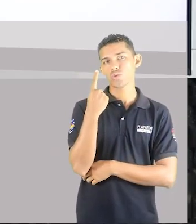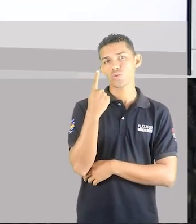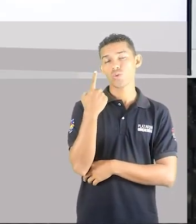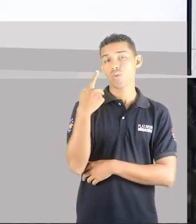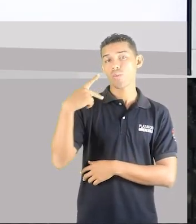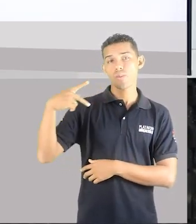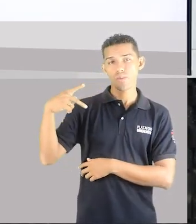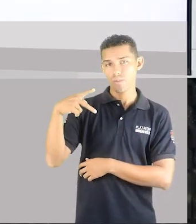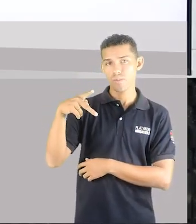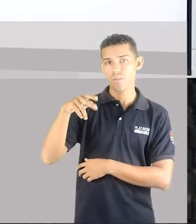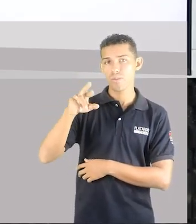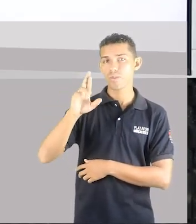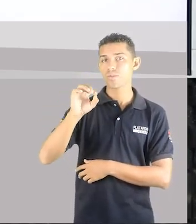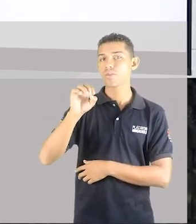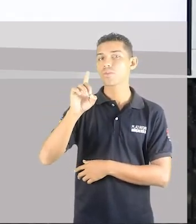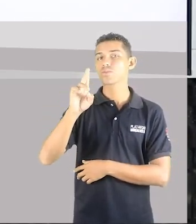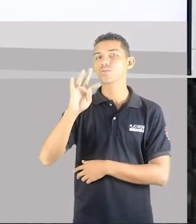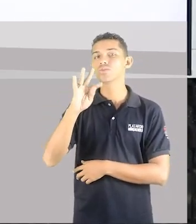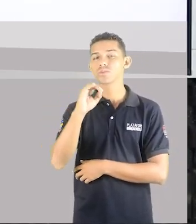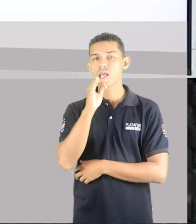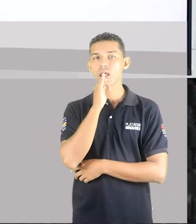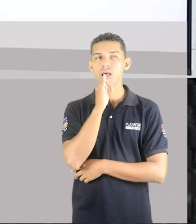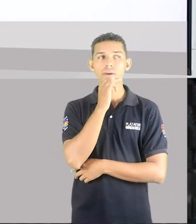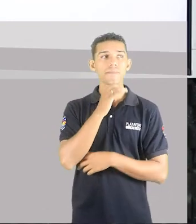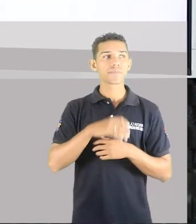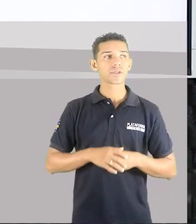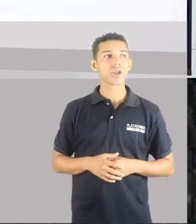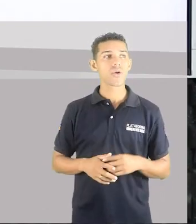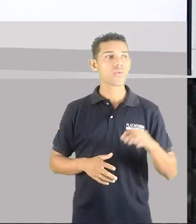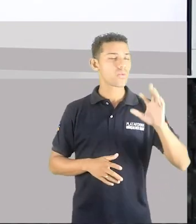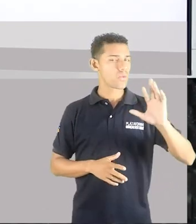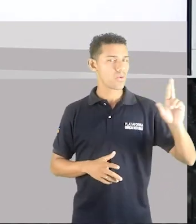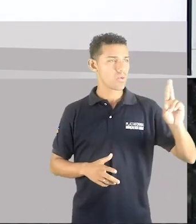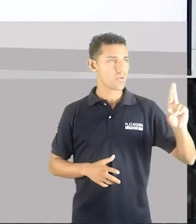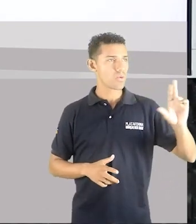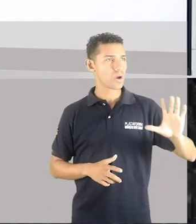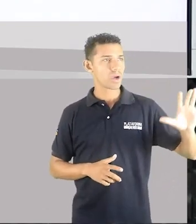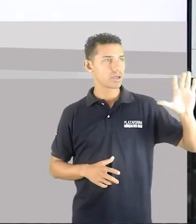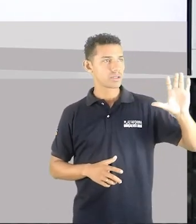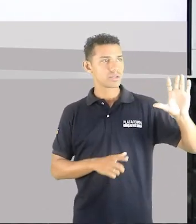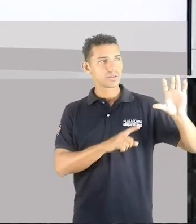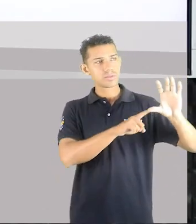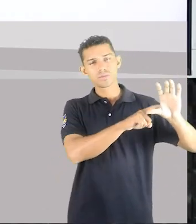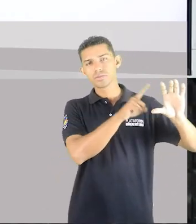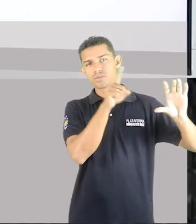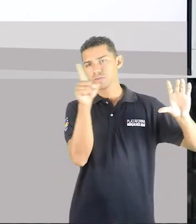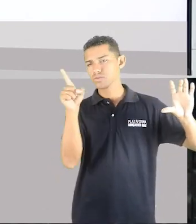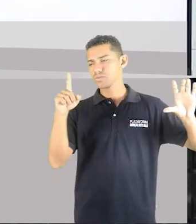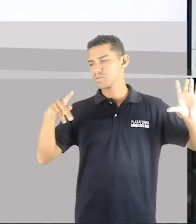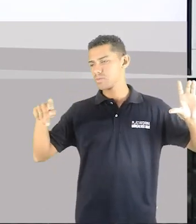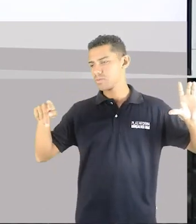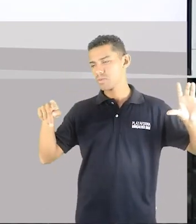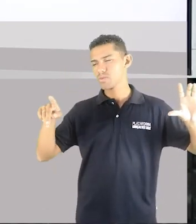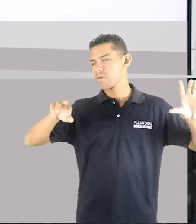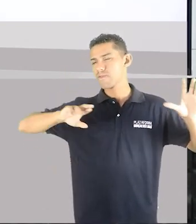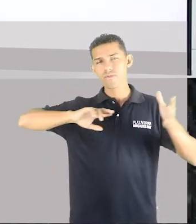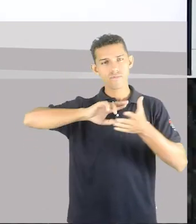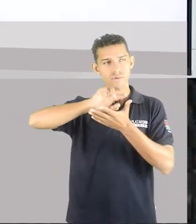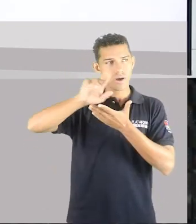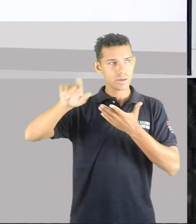Então, você percebe que é o contrário, né? Por exemplo, se eu tenho aqui um reagente me dando vários